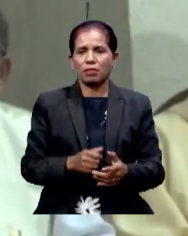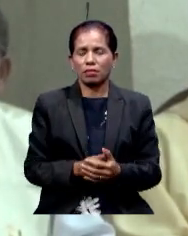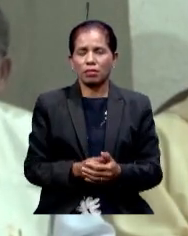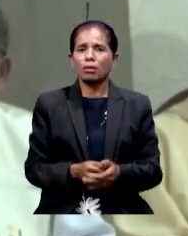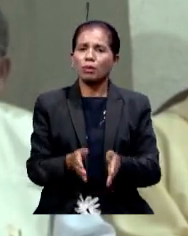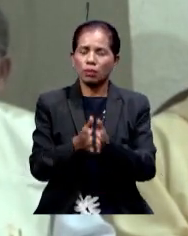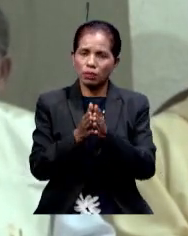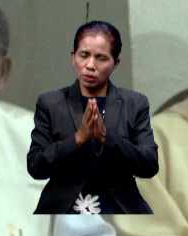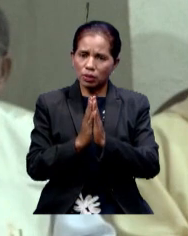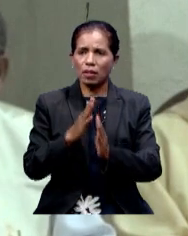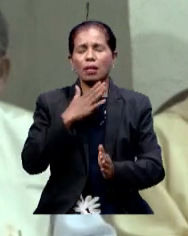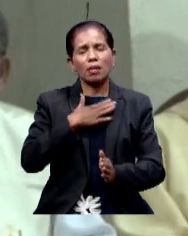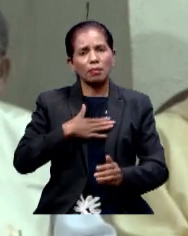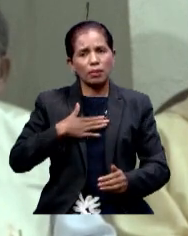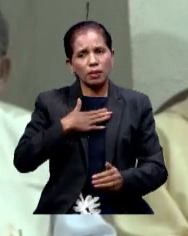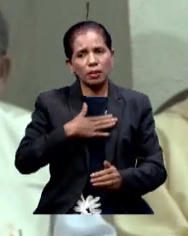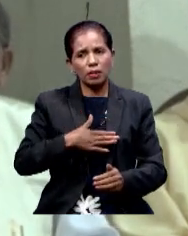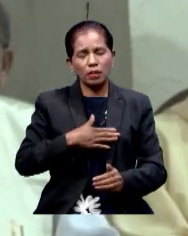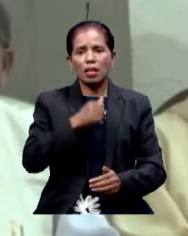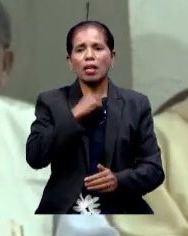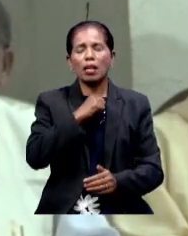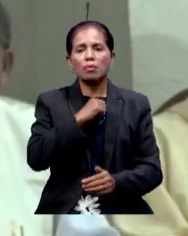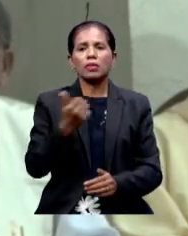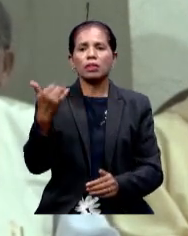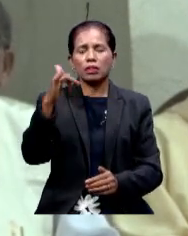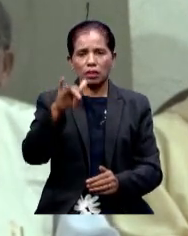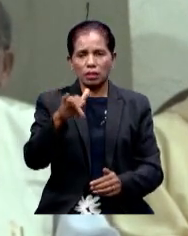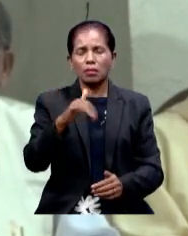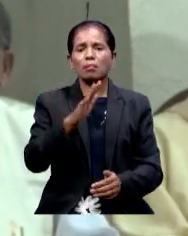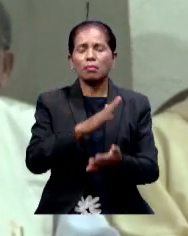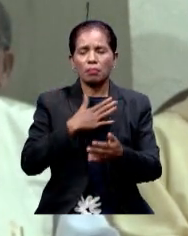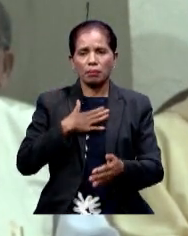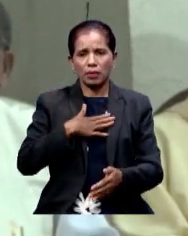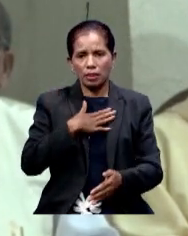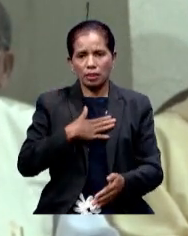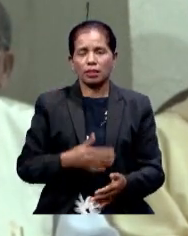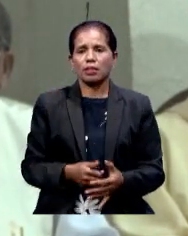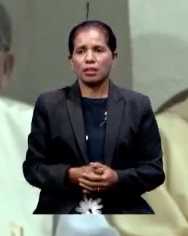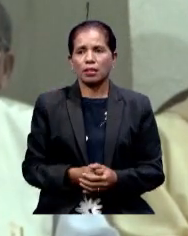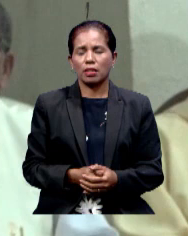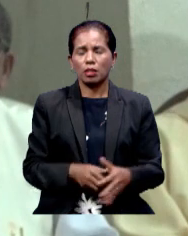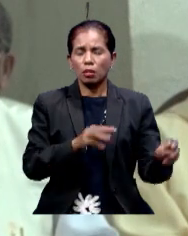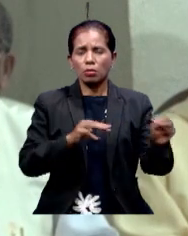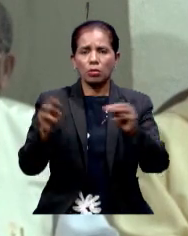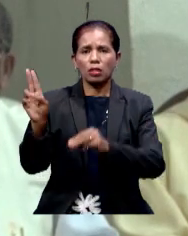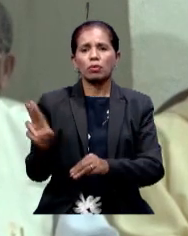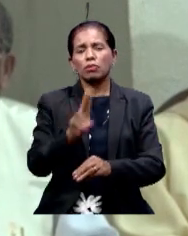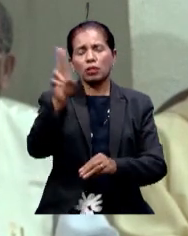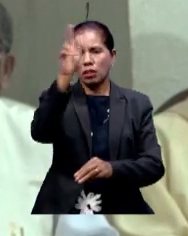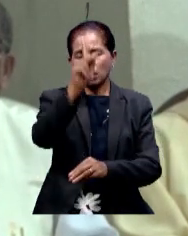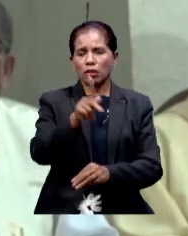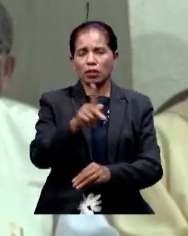Russo, favorida. Amosira, favorida. Muda to. Universidade Católica de